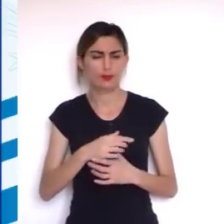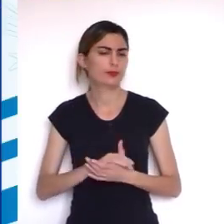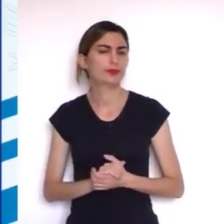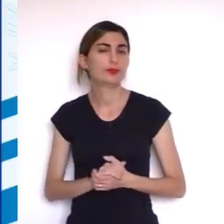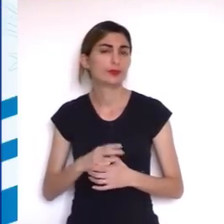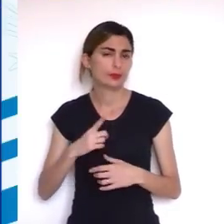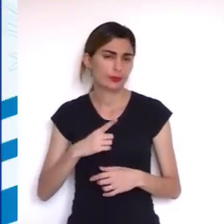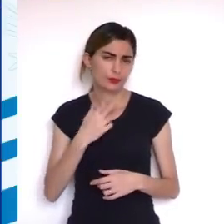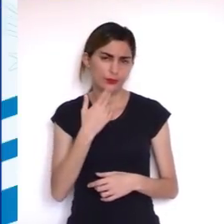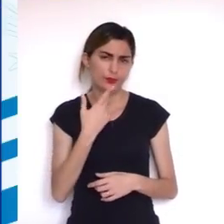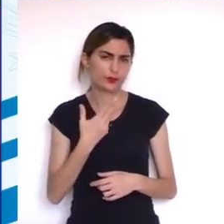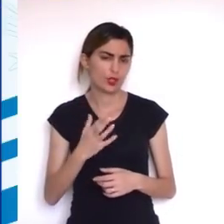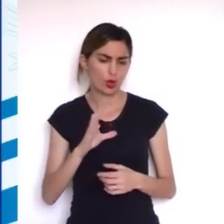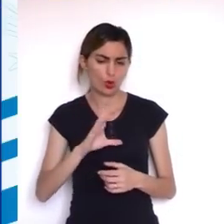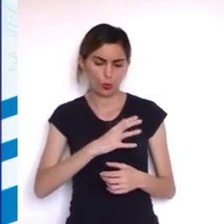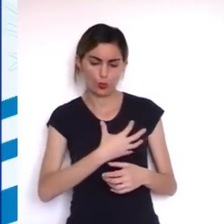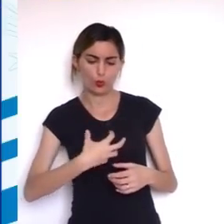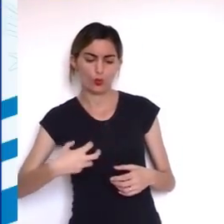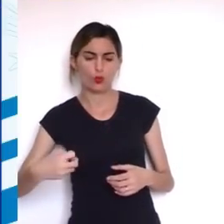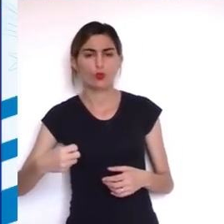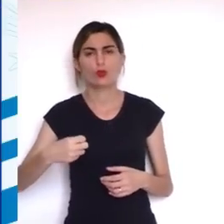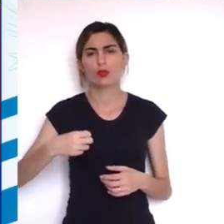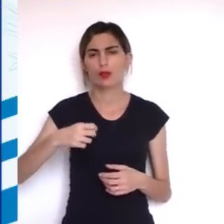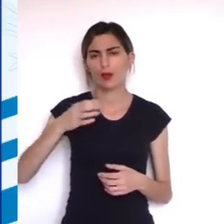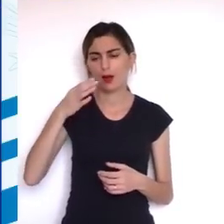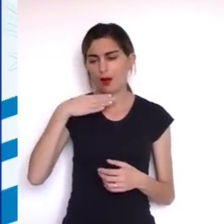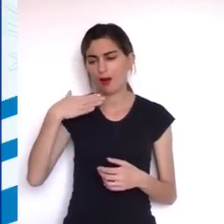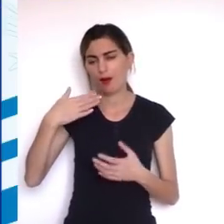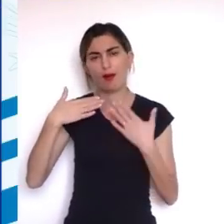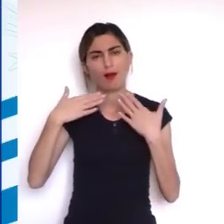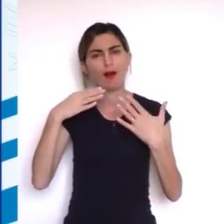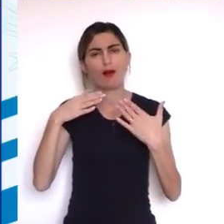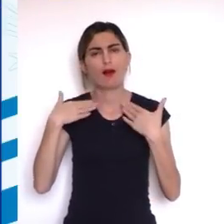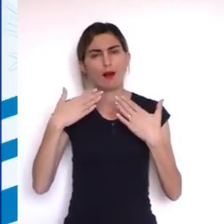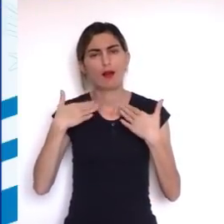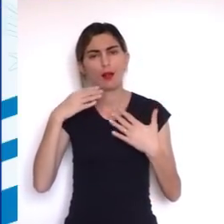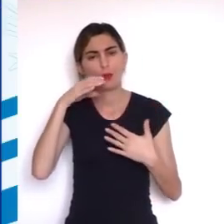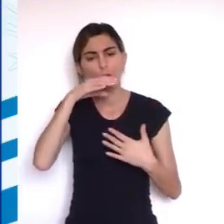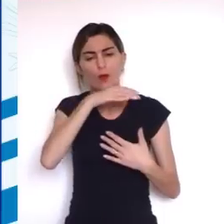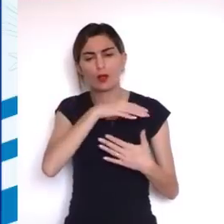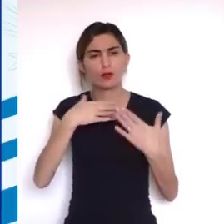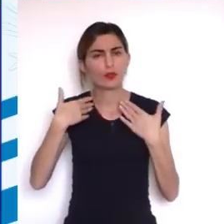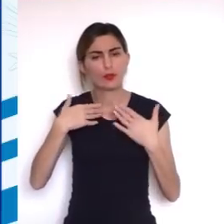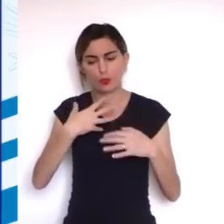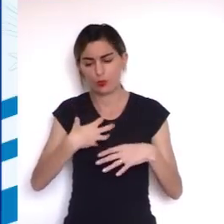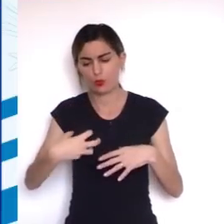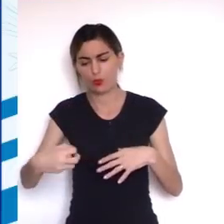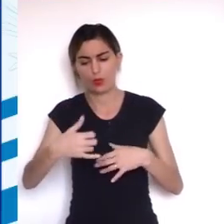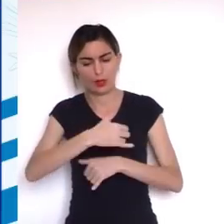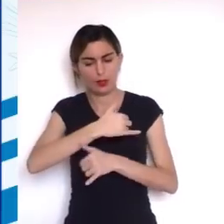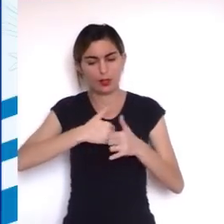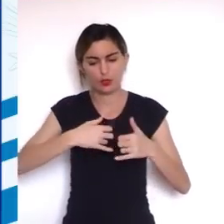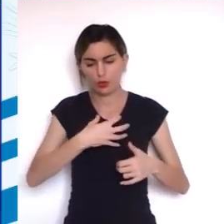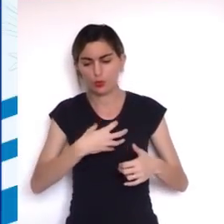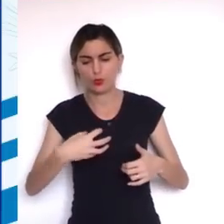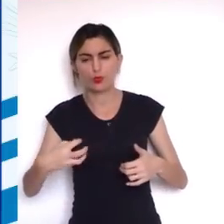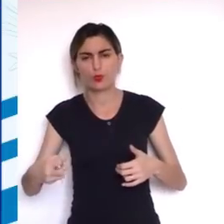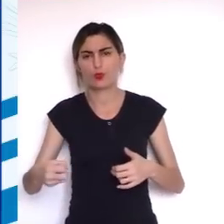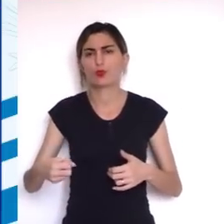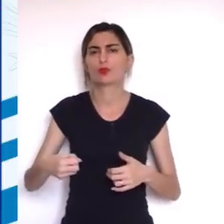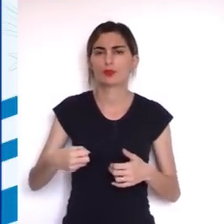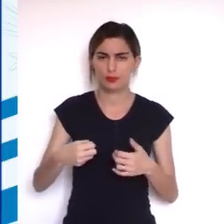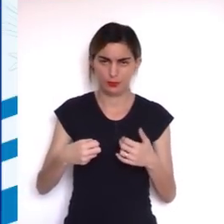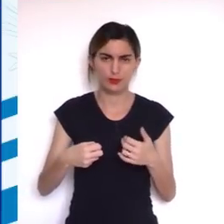né, a gente fala sobre a condução, que a condução, na realidade, é a transferência de energia